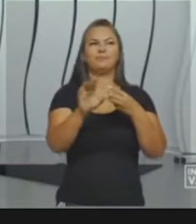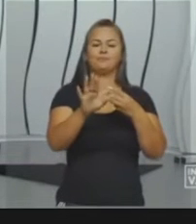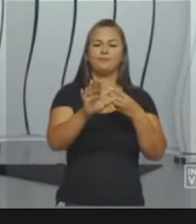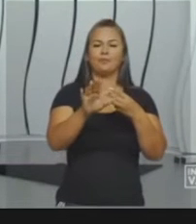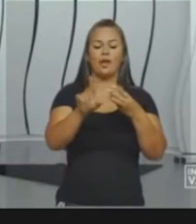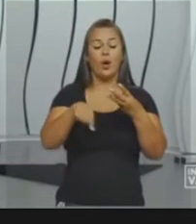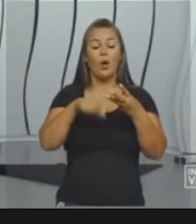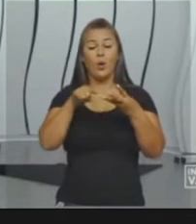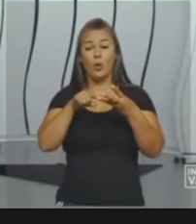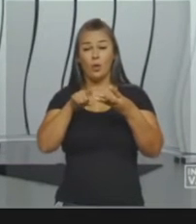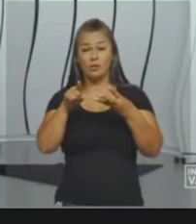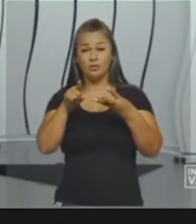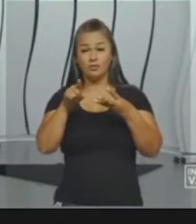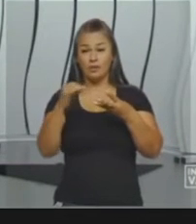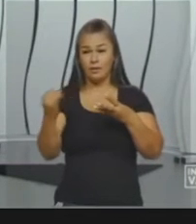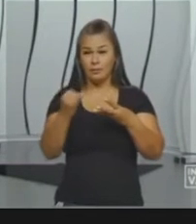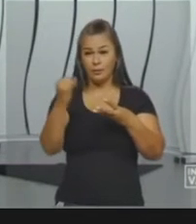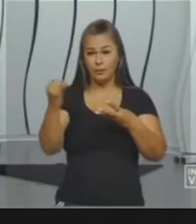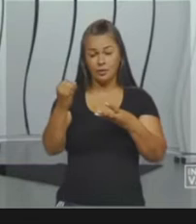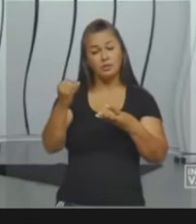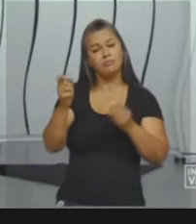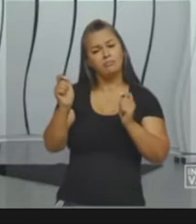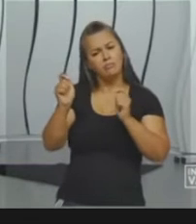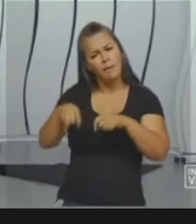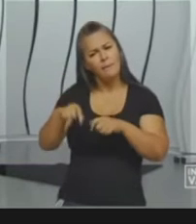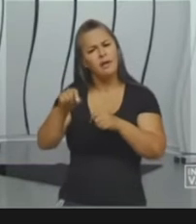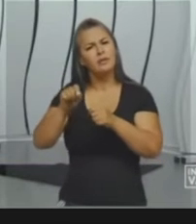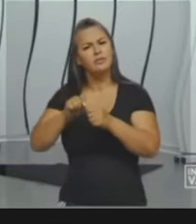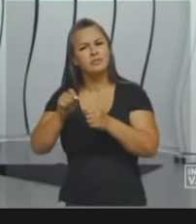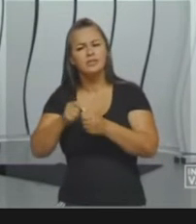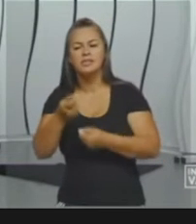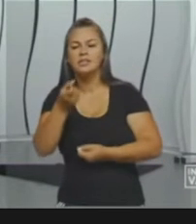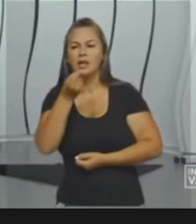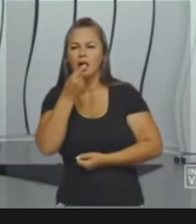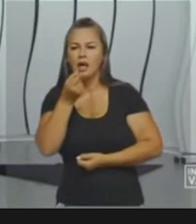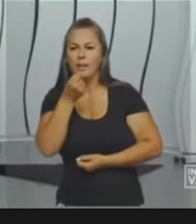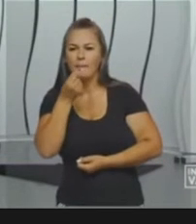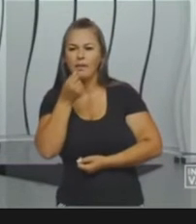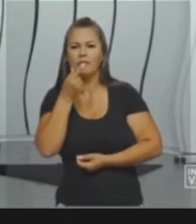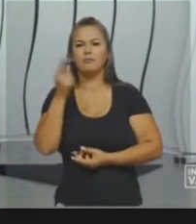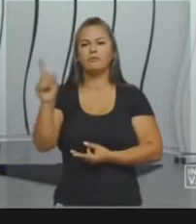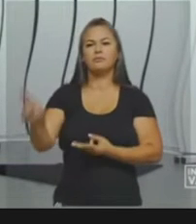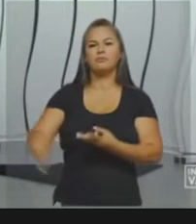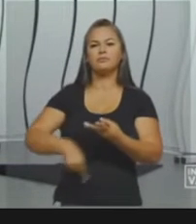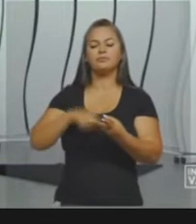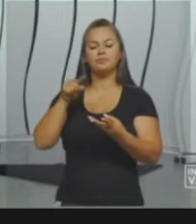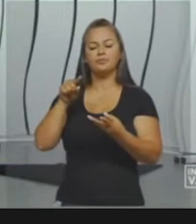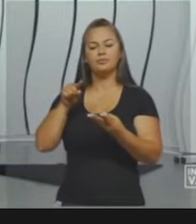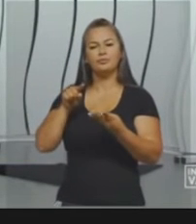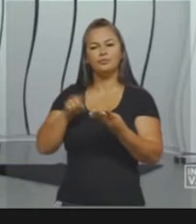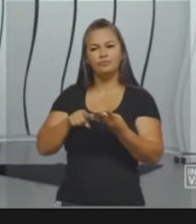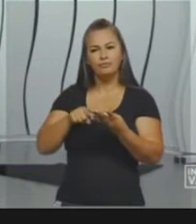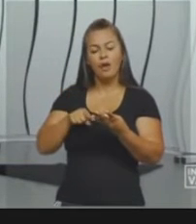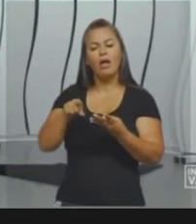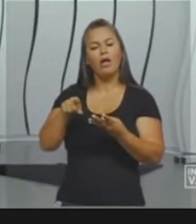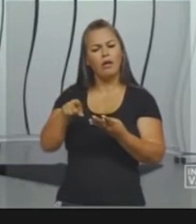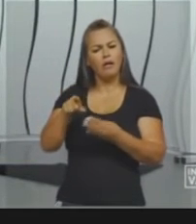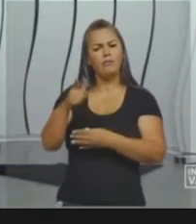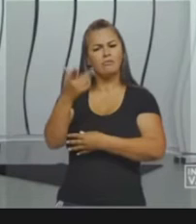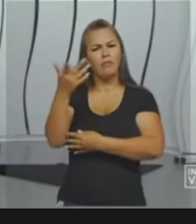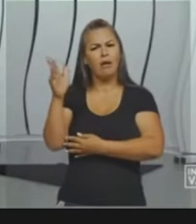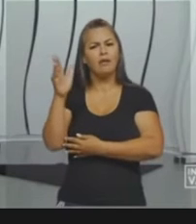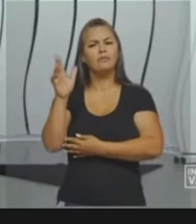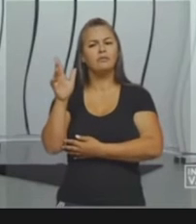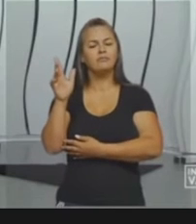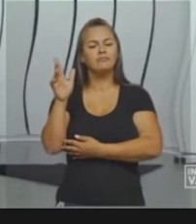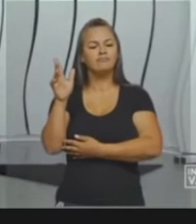fazer medicamento. Assim, são inúmeras as possibilidades de uso das plantas. E as plantas também servem como alimento,